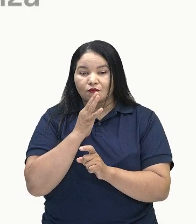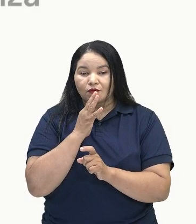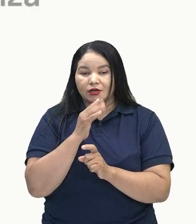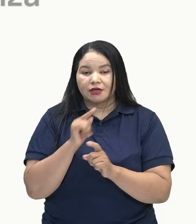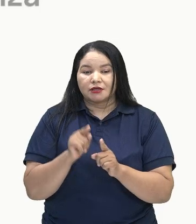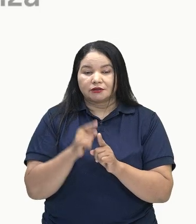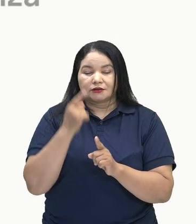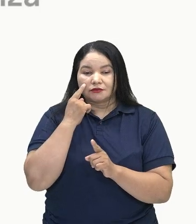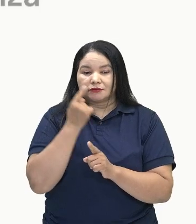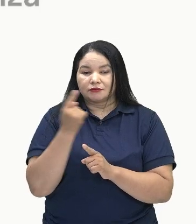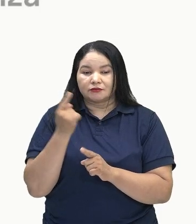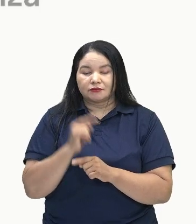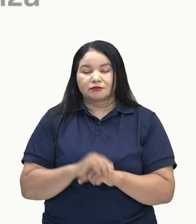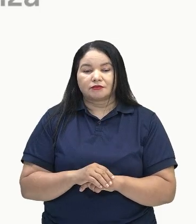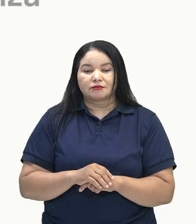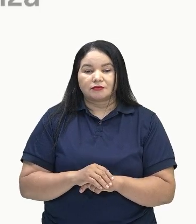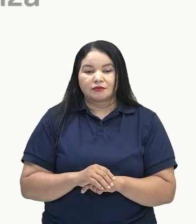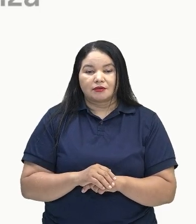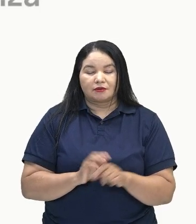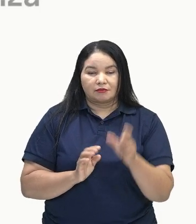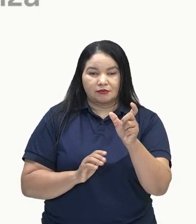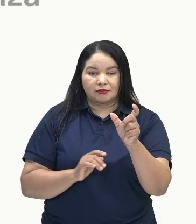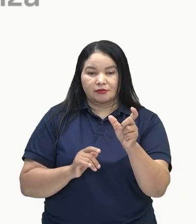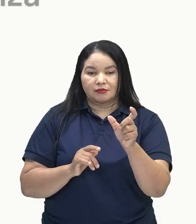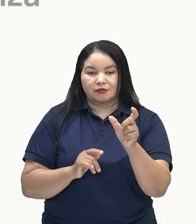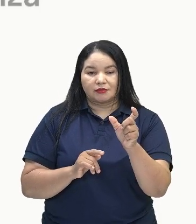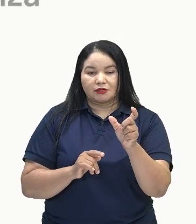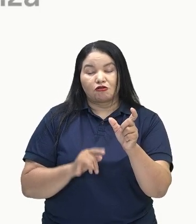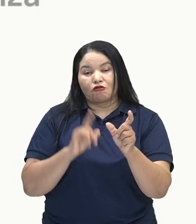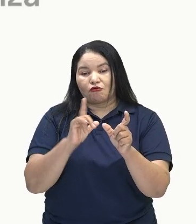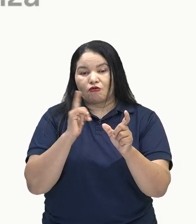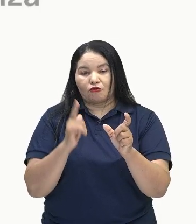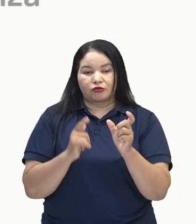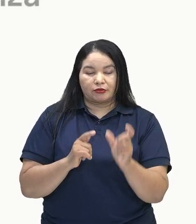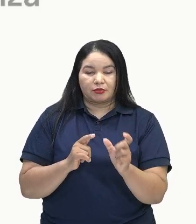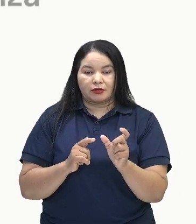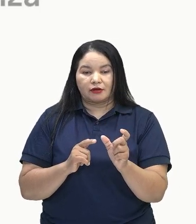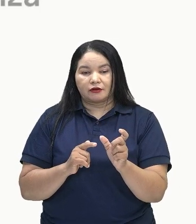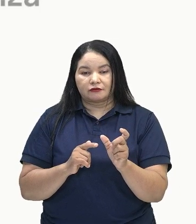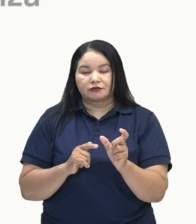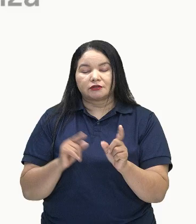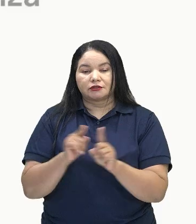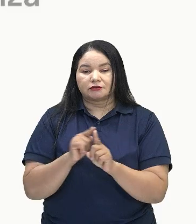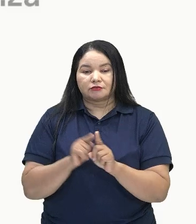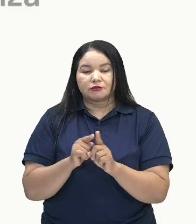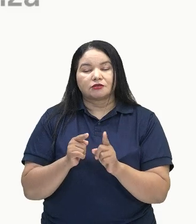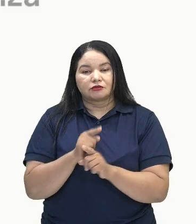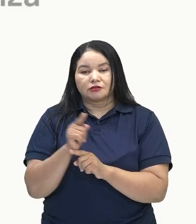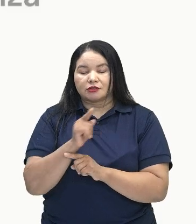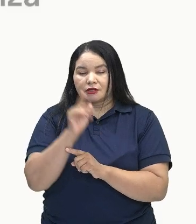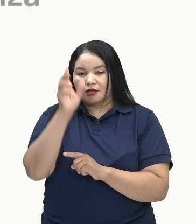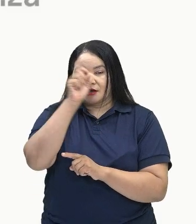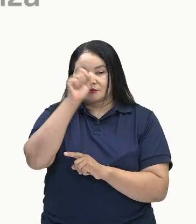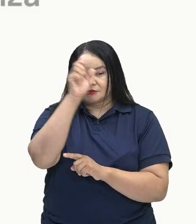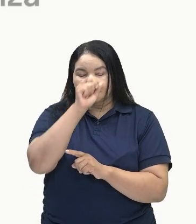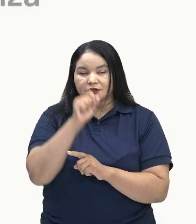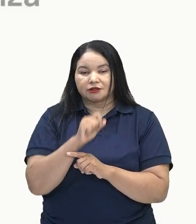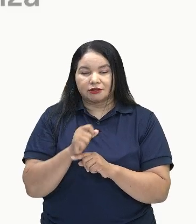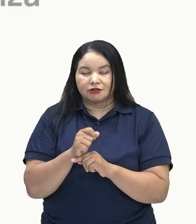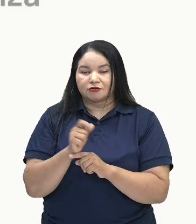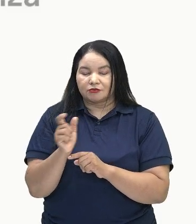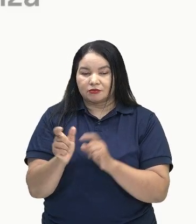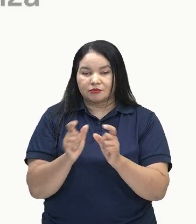know, as you know. Você também viu obviously, né? Aprendeu durante a aula essa